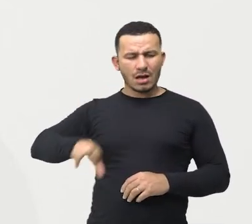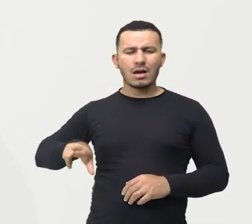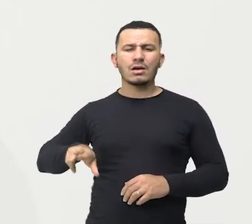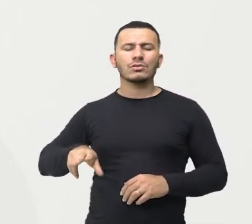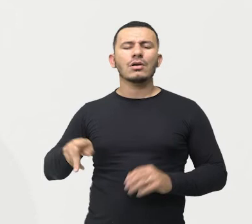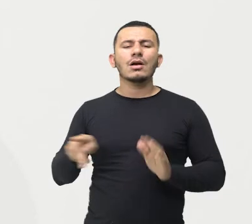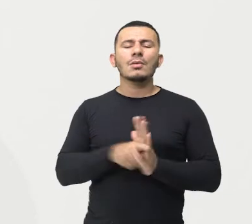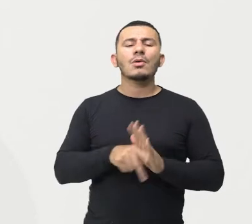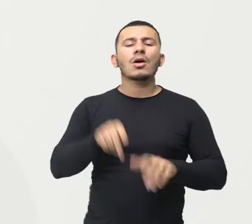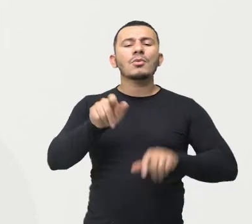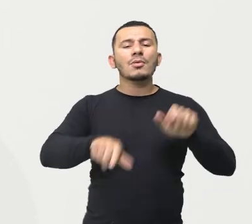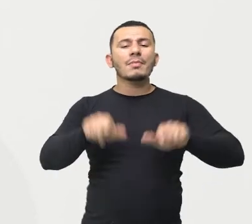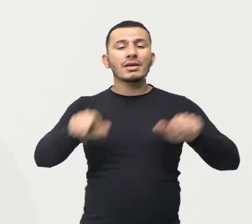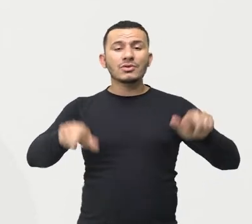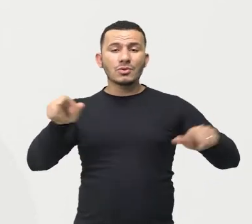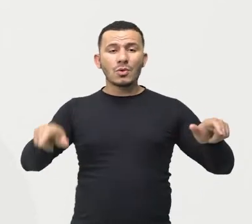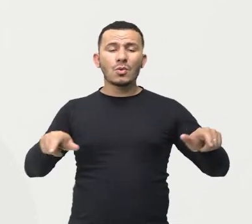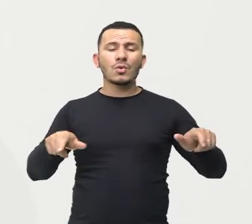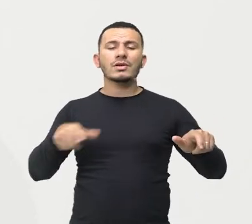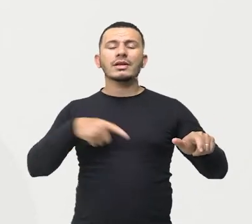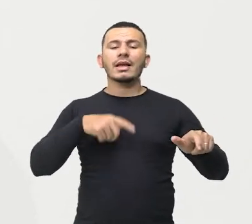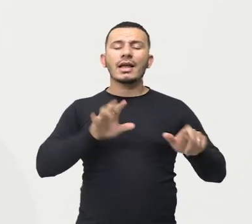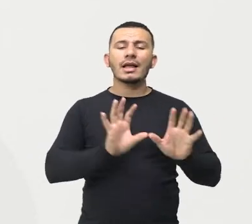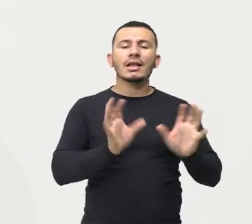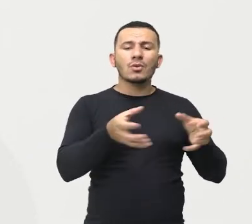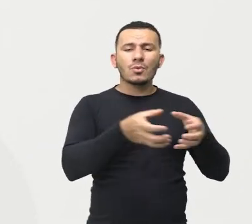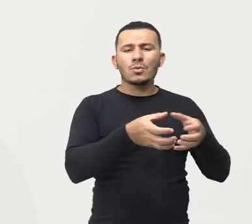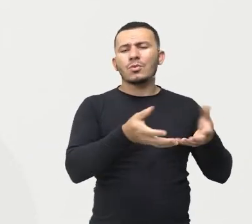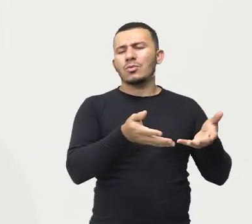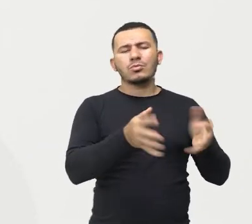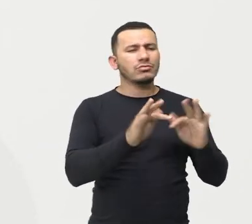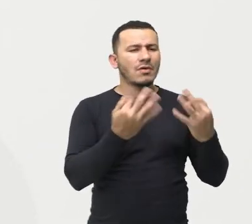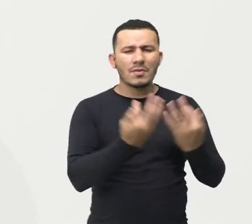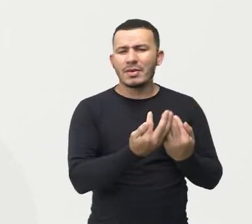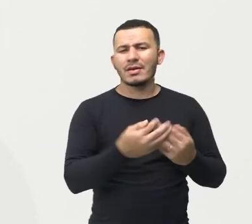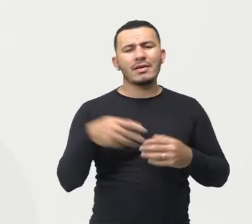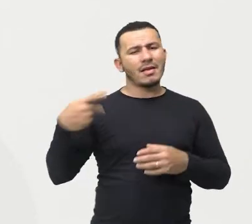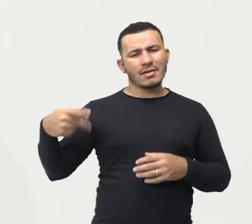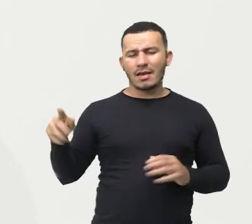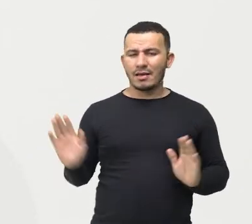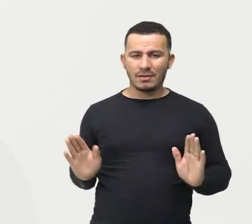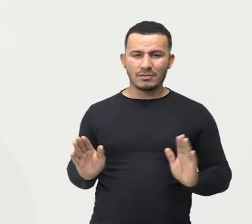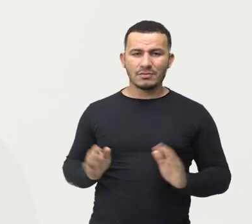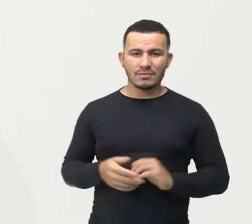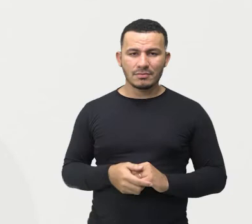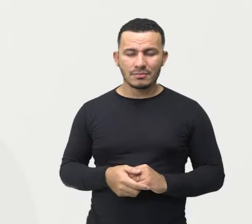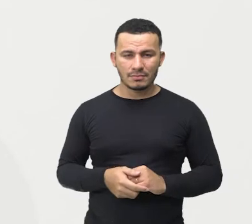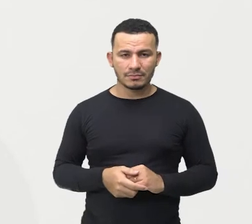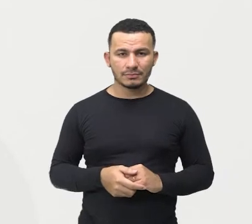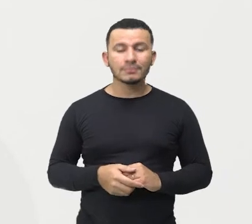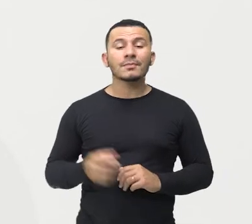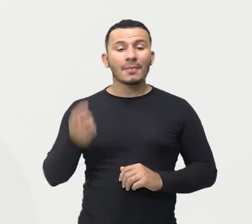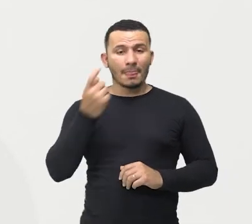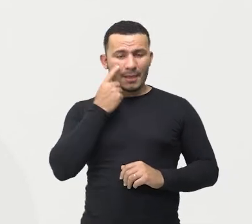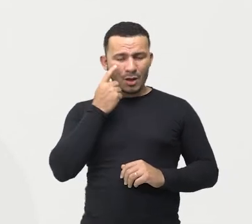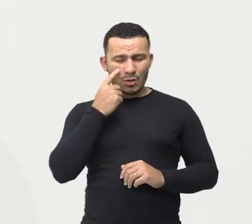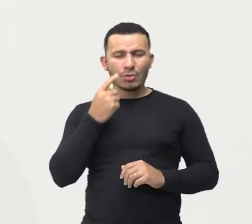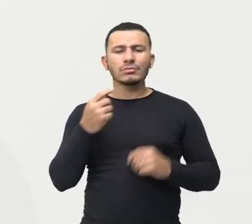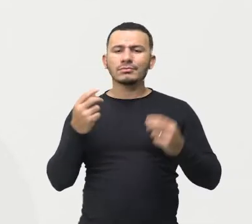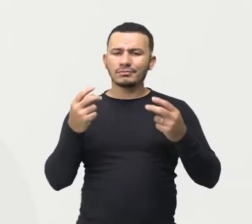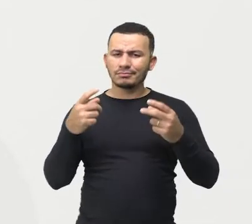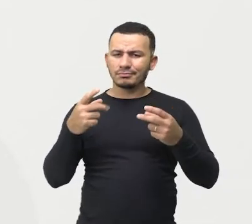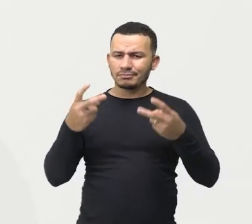credibilidade das pessoas, ou seja, falas das pessoas que estavam envolvidas na situação, ok? Observem aqui